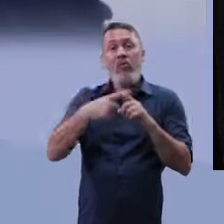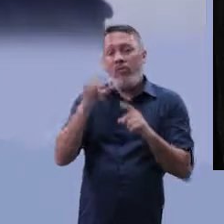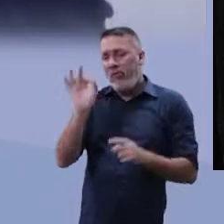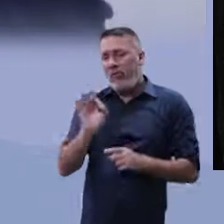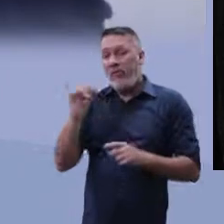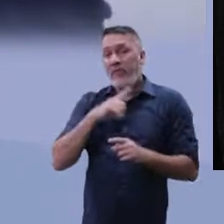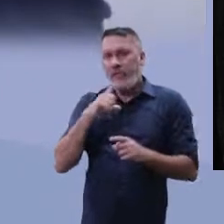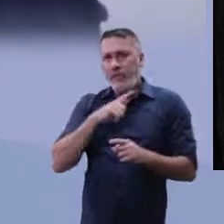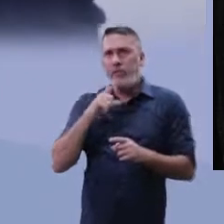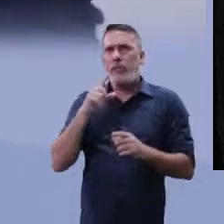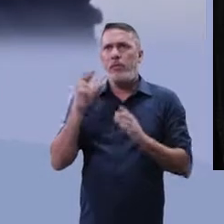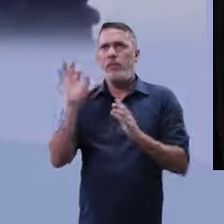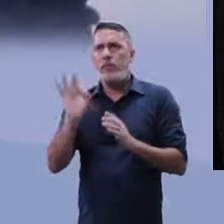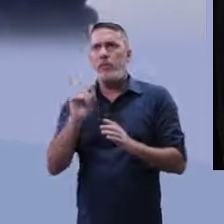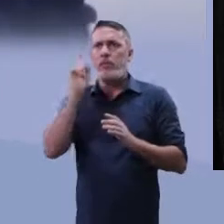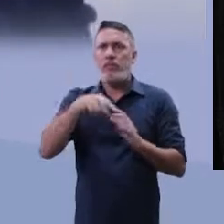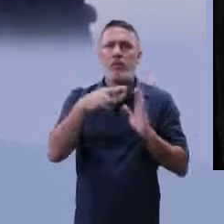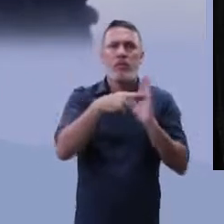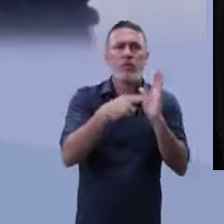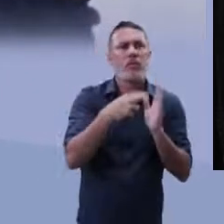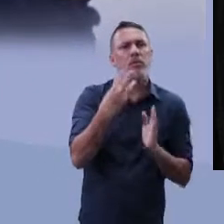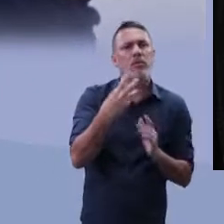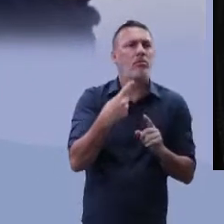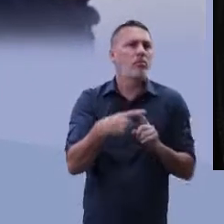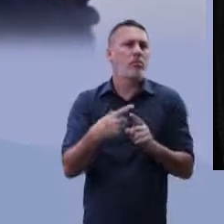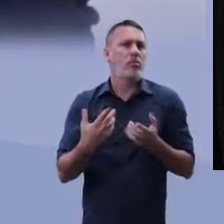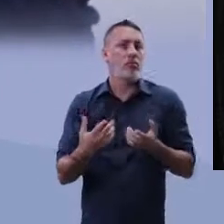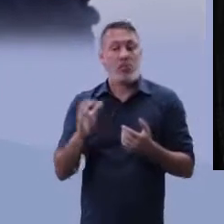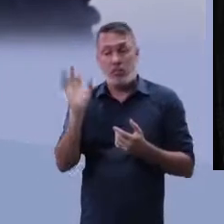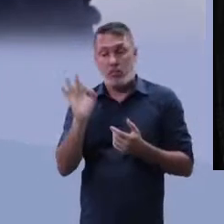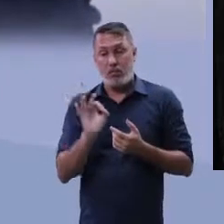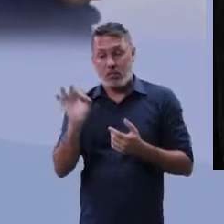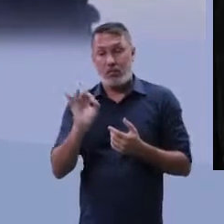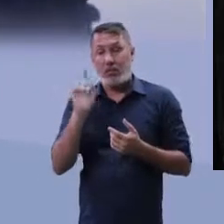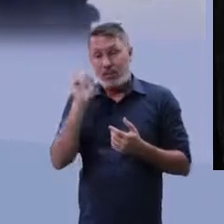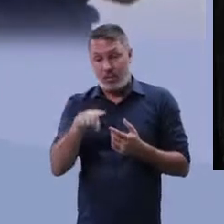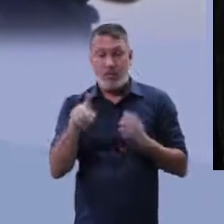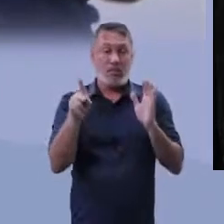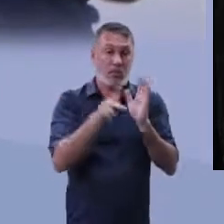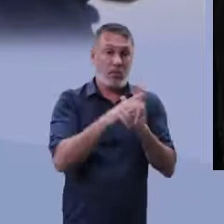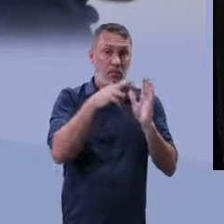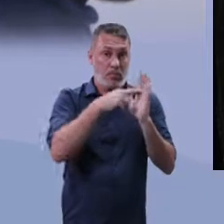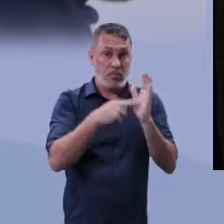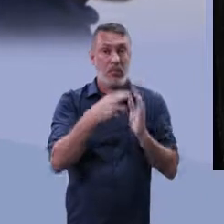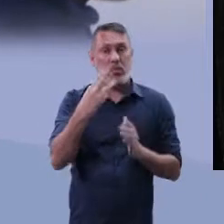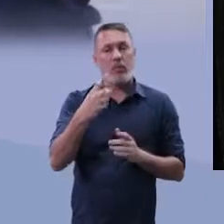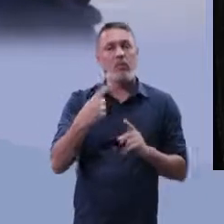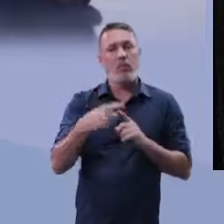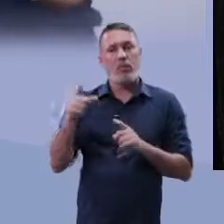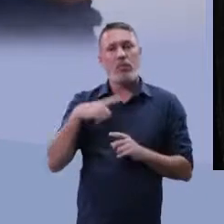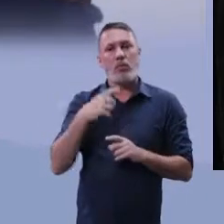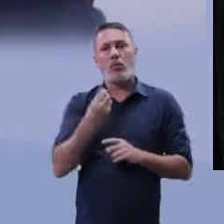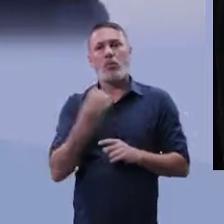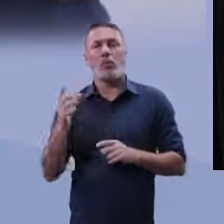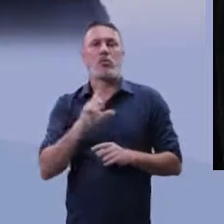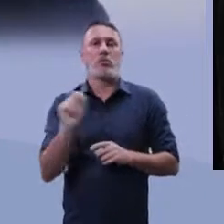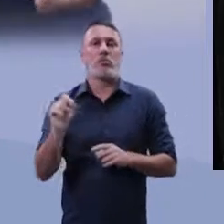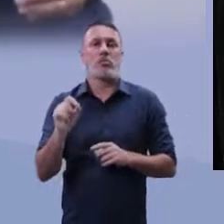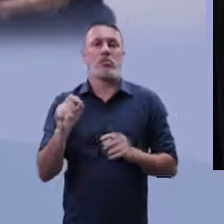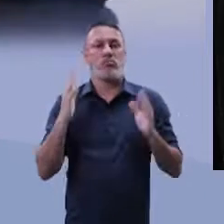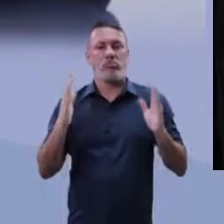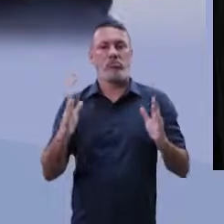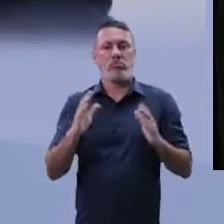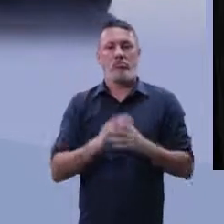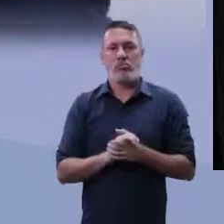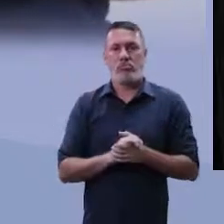de 3. Mas por que a porcentagem é uma regra de 3? A porcentagem é uma regra de 3, onde aparece a